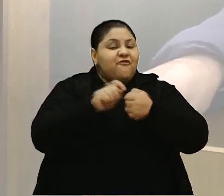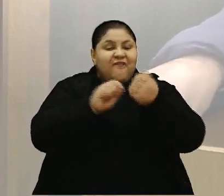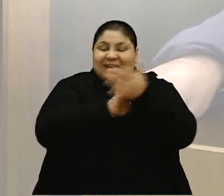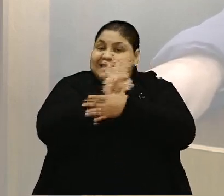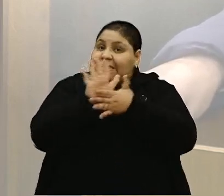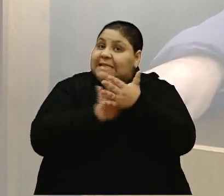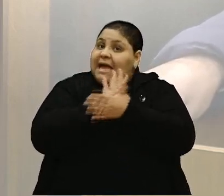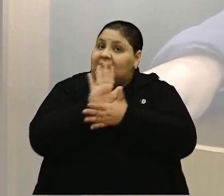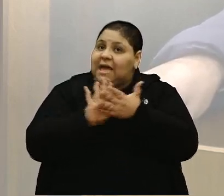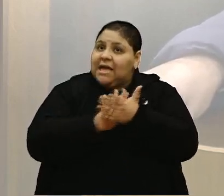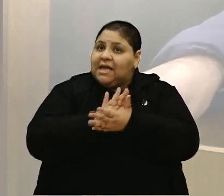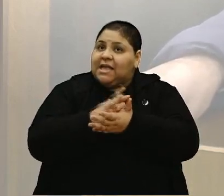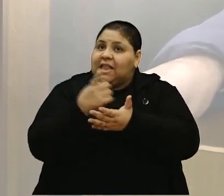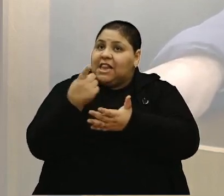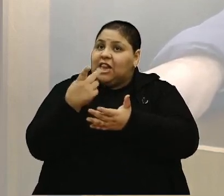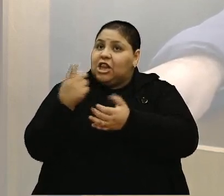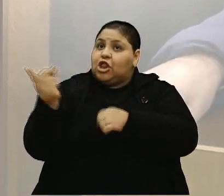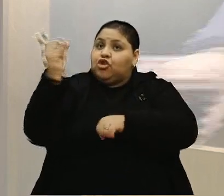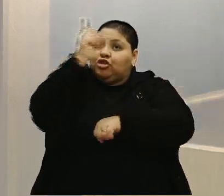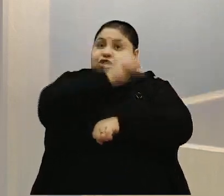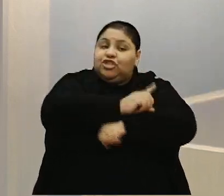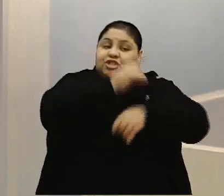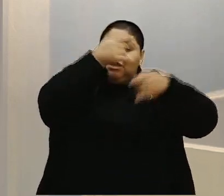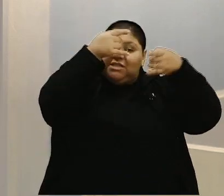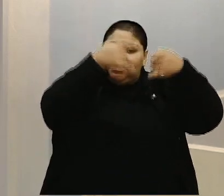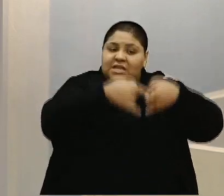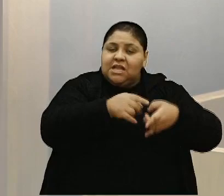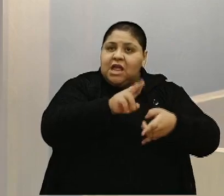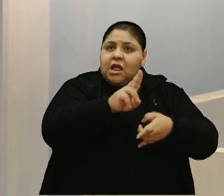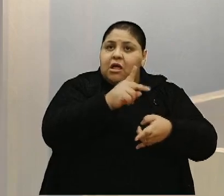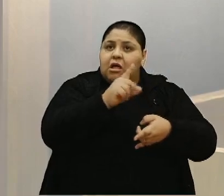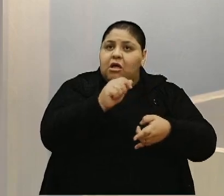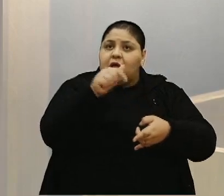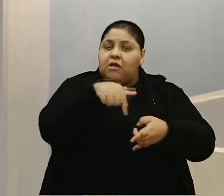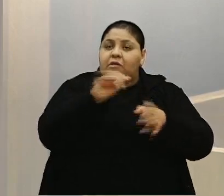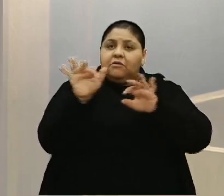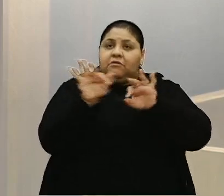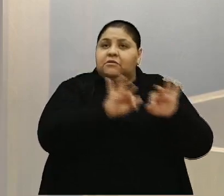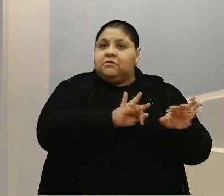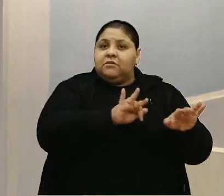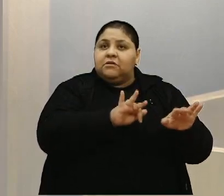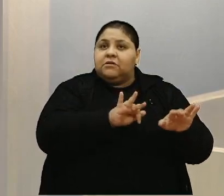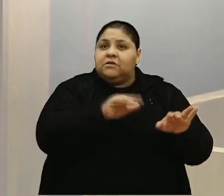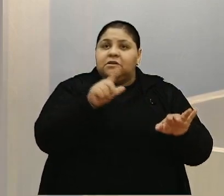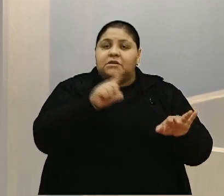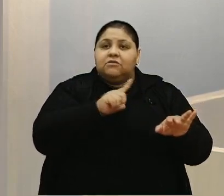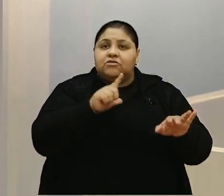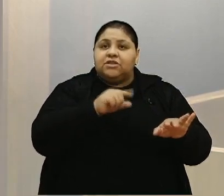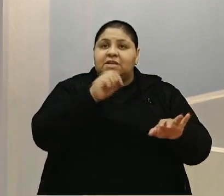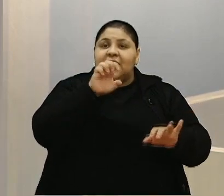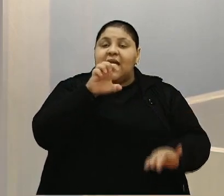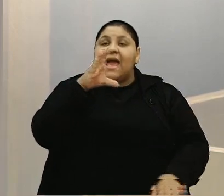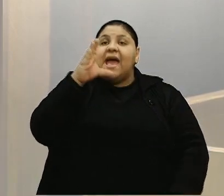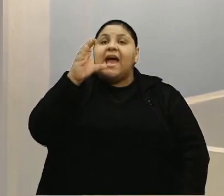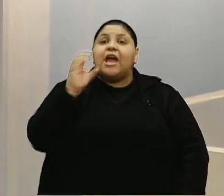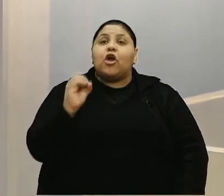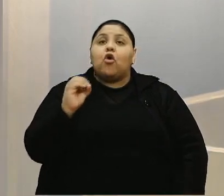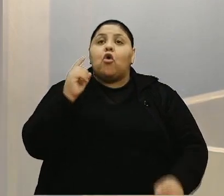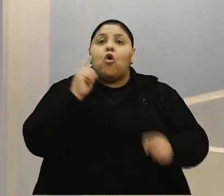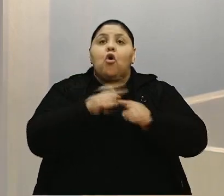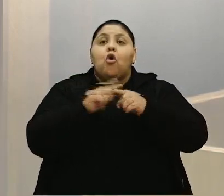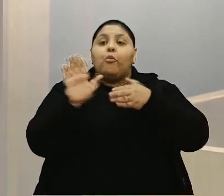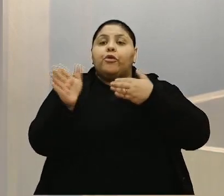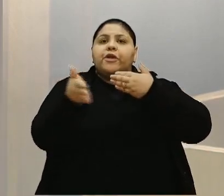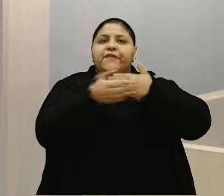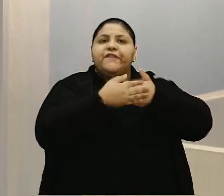nada. 12 dias na UPA. Esse final de semana, vereadora Gladys, não tinha ecografia, porque fechou o